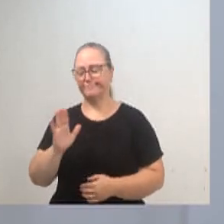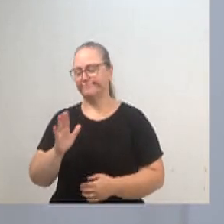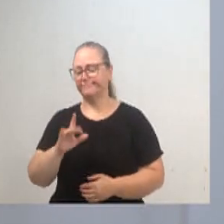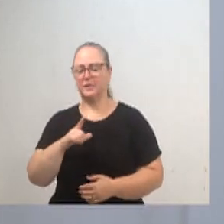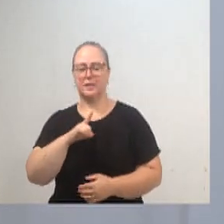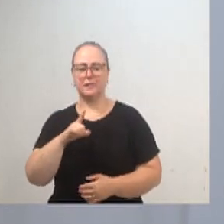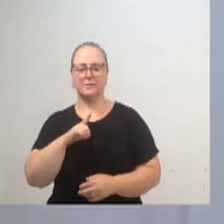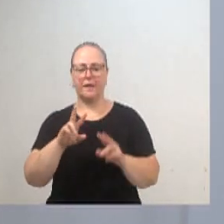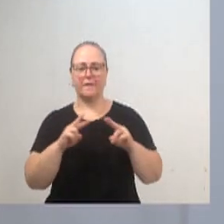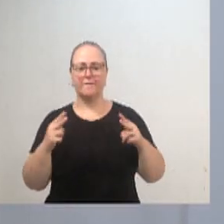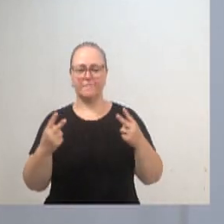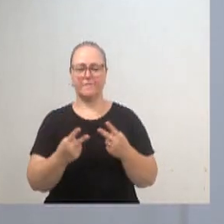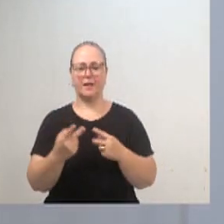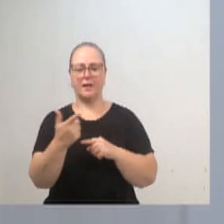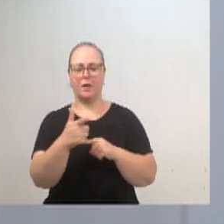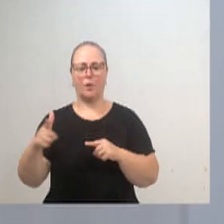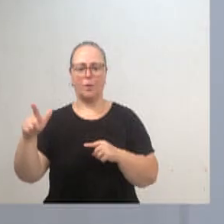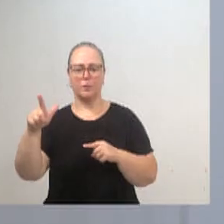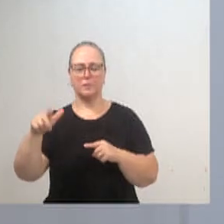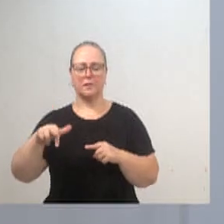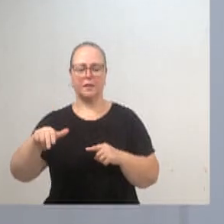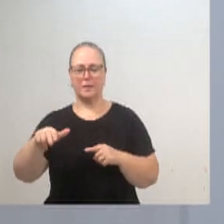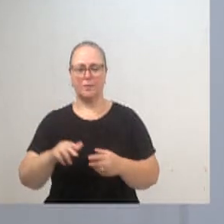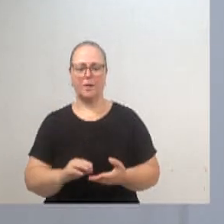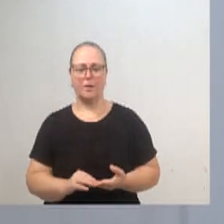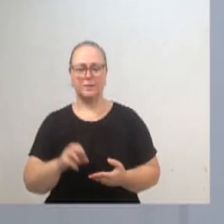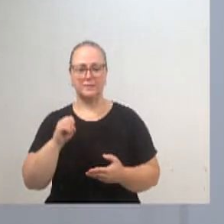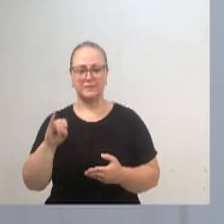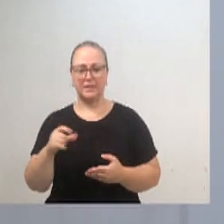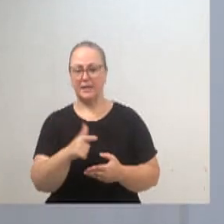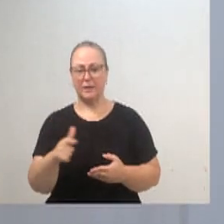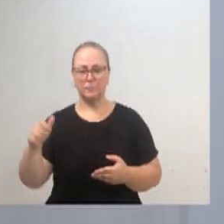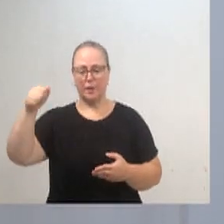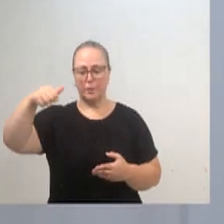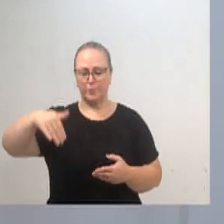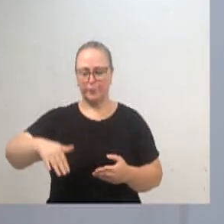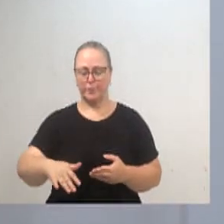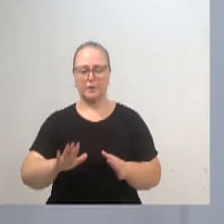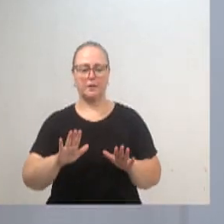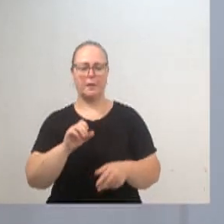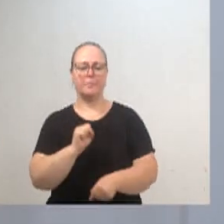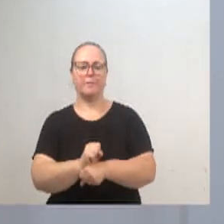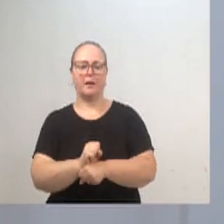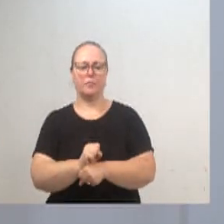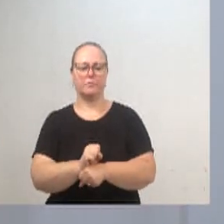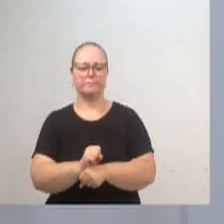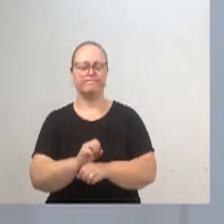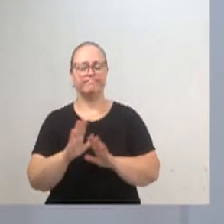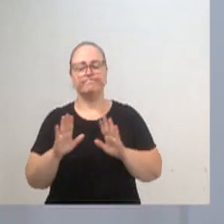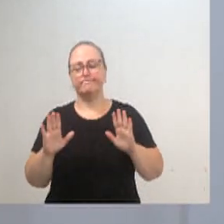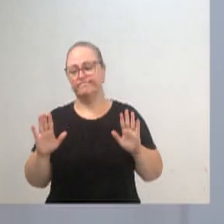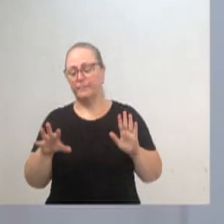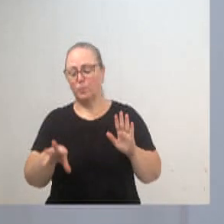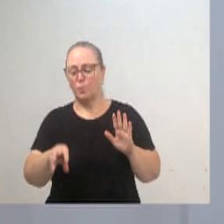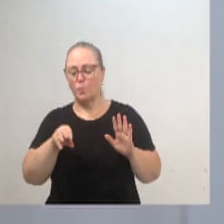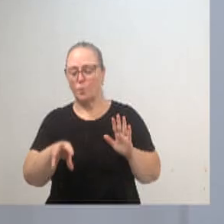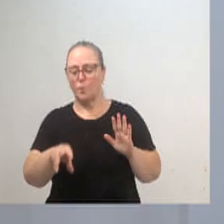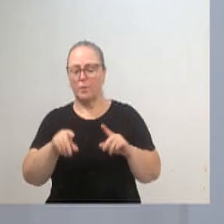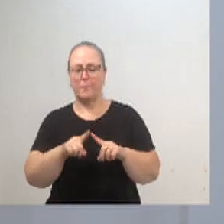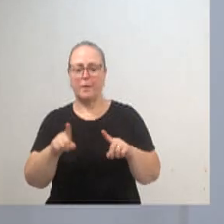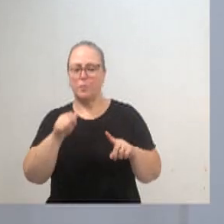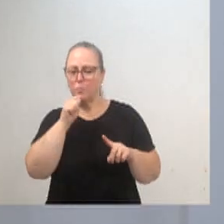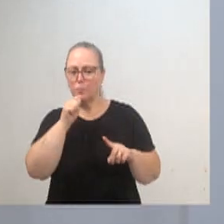Rua da Velha, a mesma situação. A partir do momento que não tem gravidade, não existe mais a coleta, era para ter sido colocada uma bomba e não foi. Concedo a parte